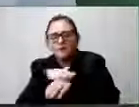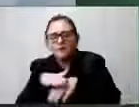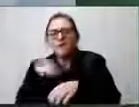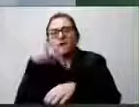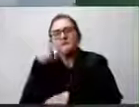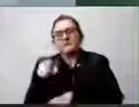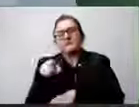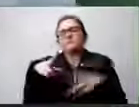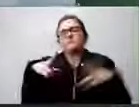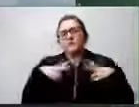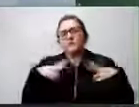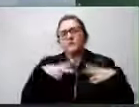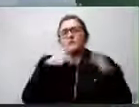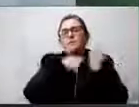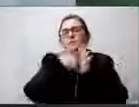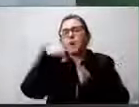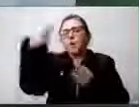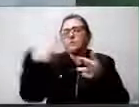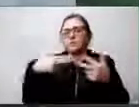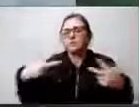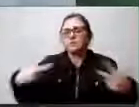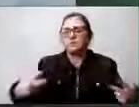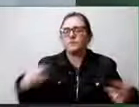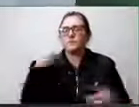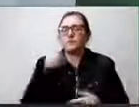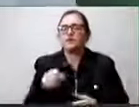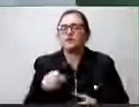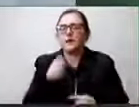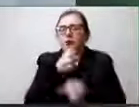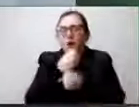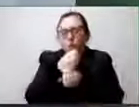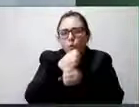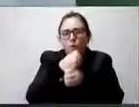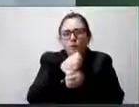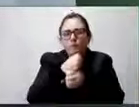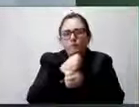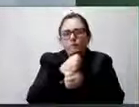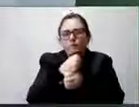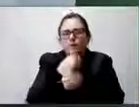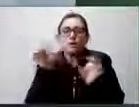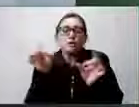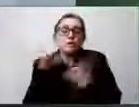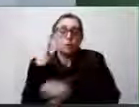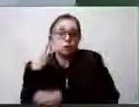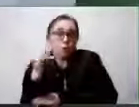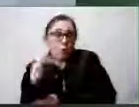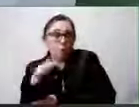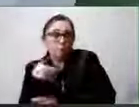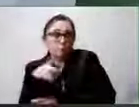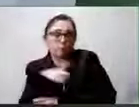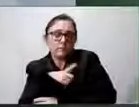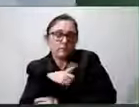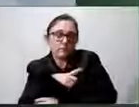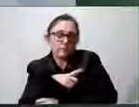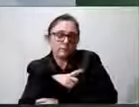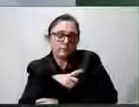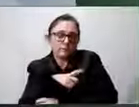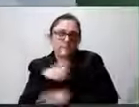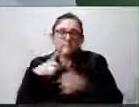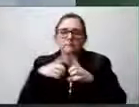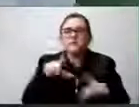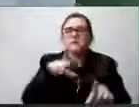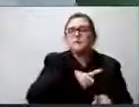né? Por exemplo, nessa compressão, o que acontece? Apresenta-se apenas a dor, o que não é apenas, né? Mas